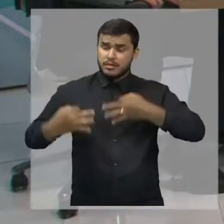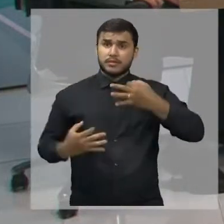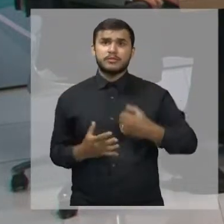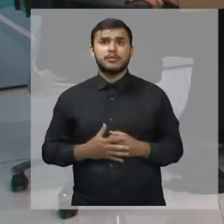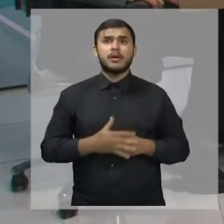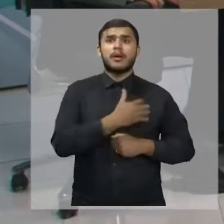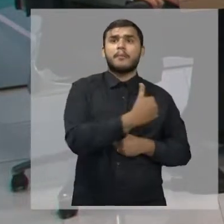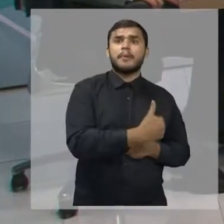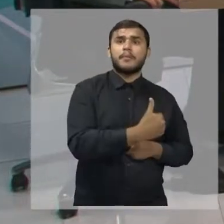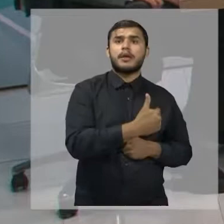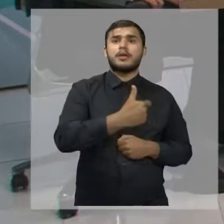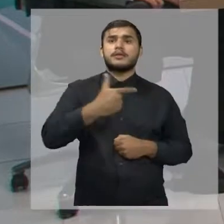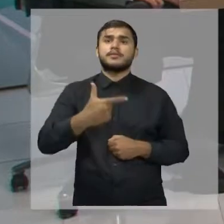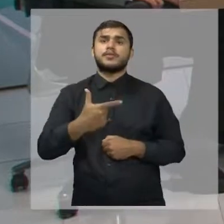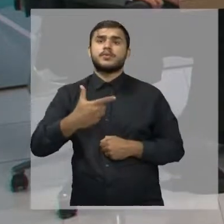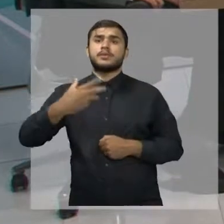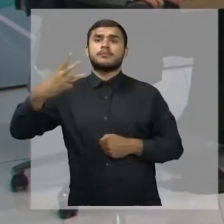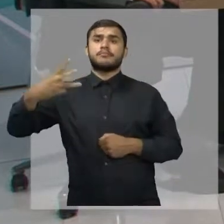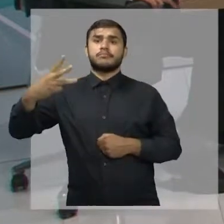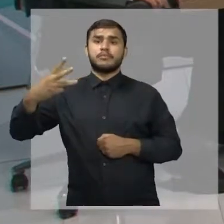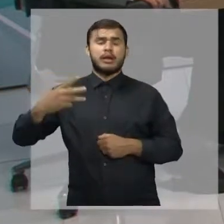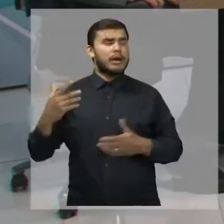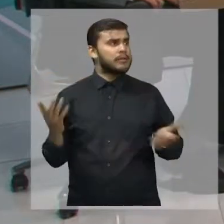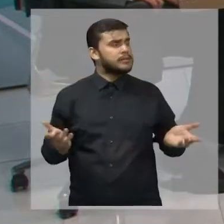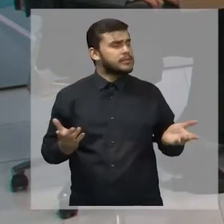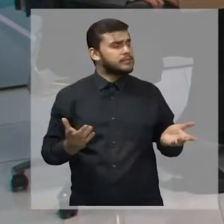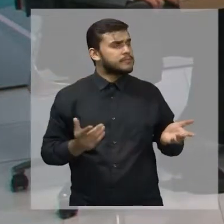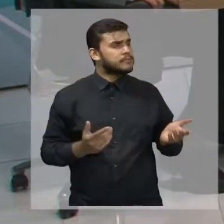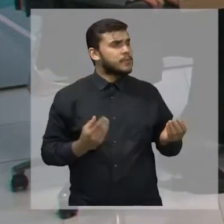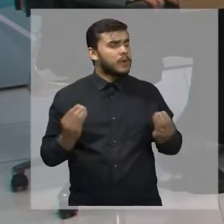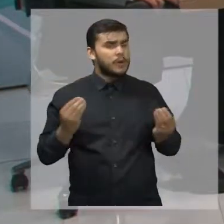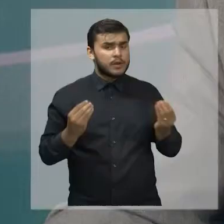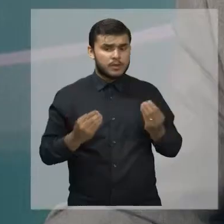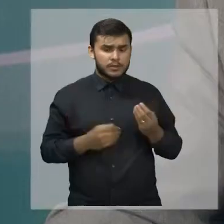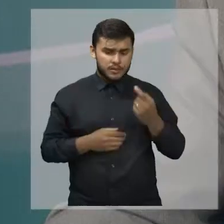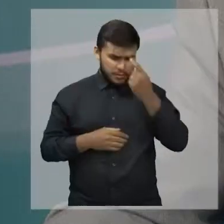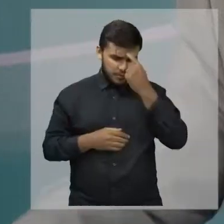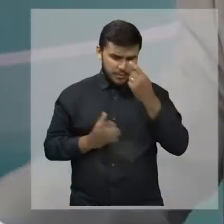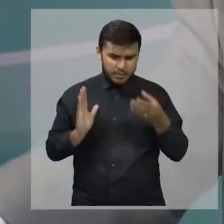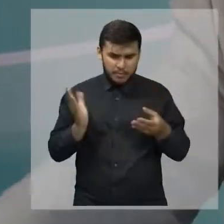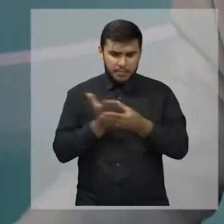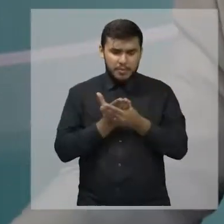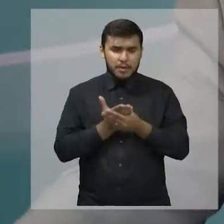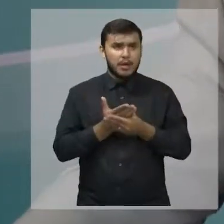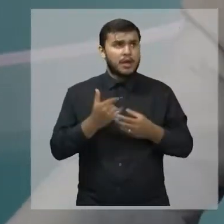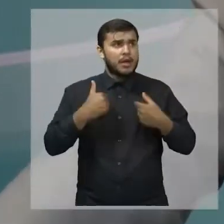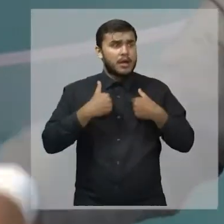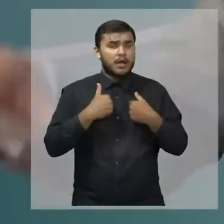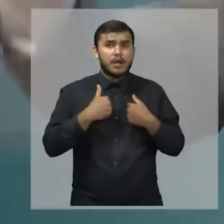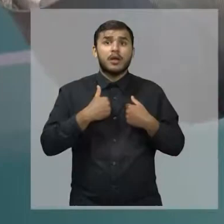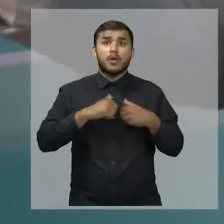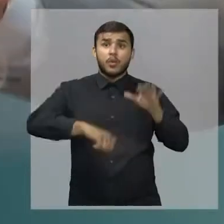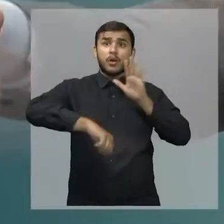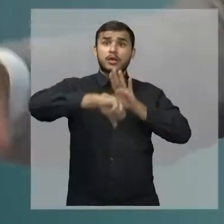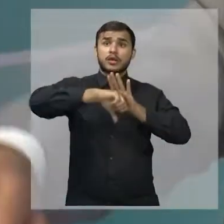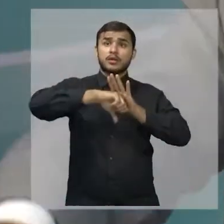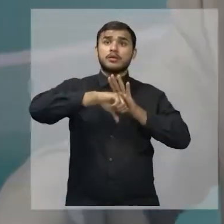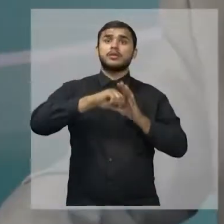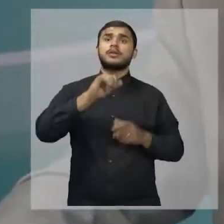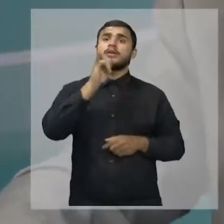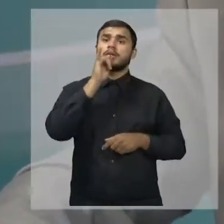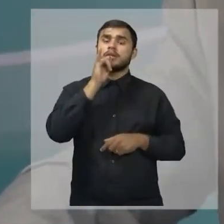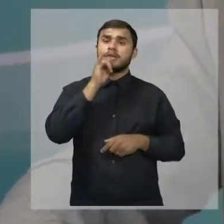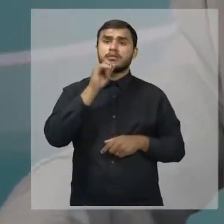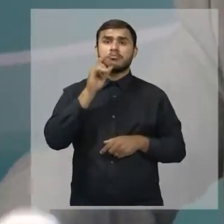com qual é outro sistema que tem efetividade. A pessoa vai presa que o processo termina. O sujeito cometeu o crime, sai num